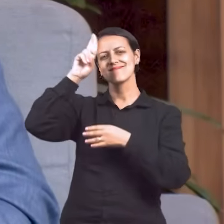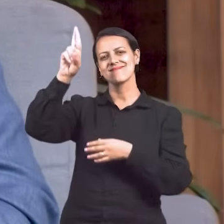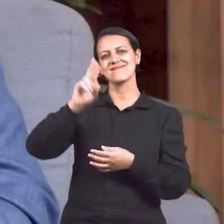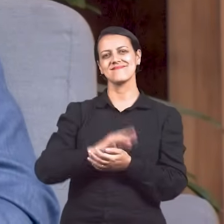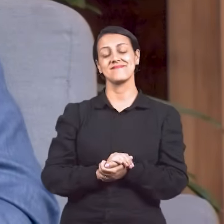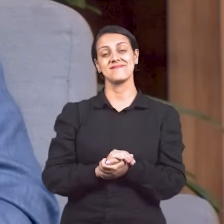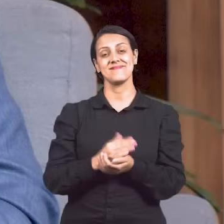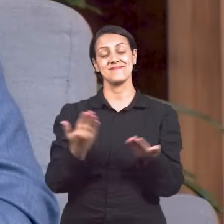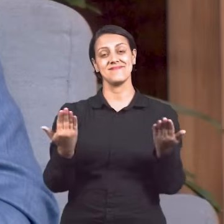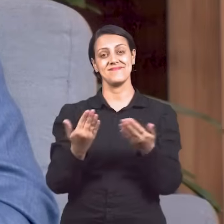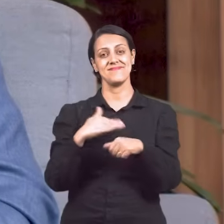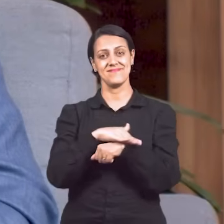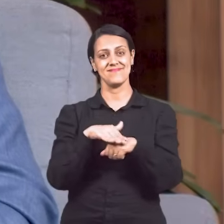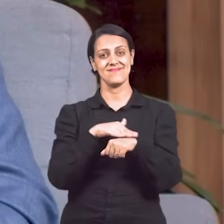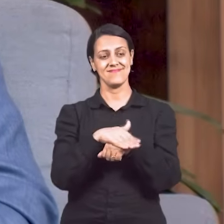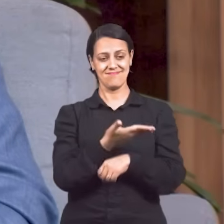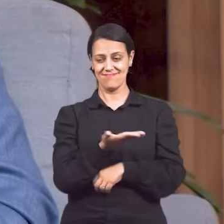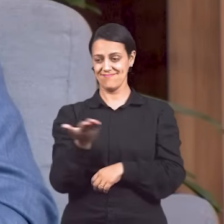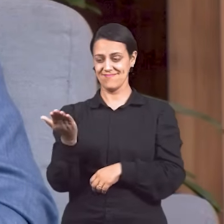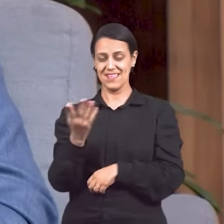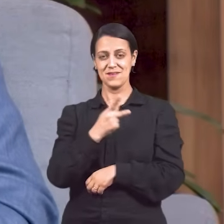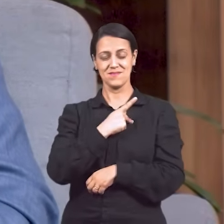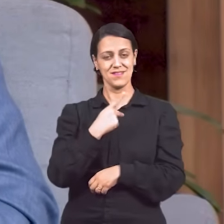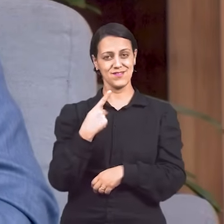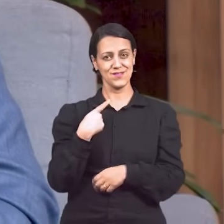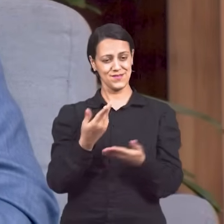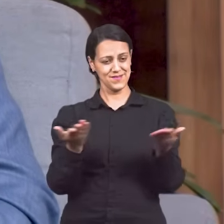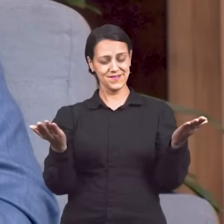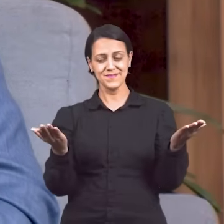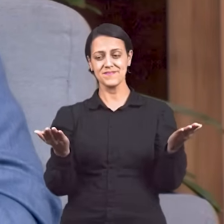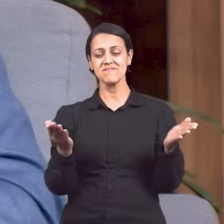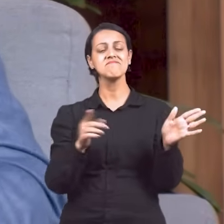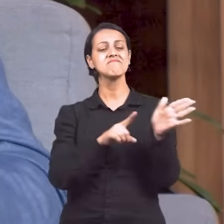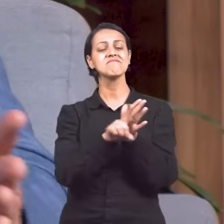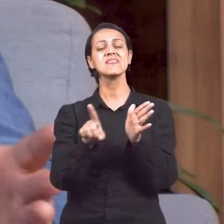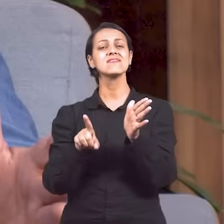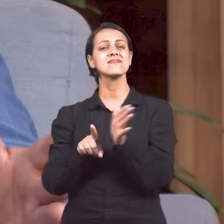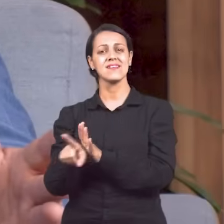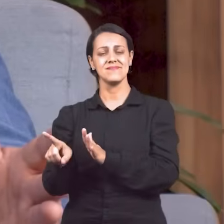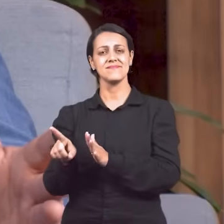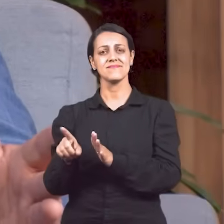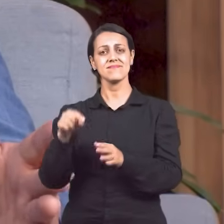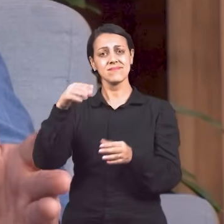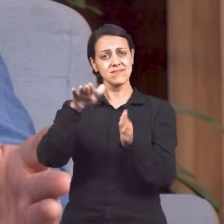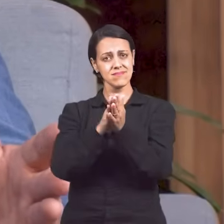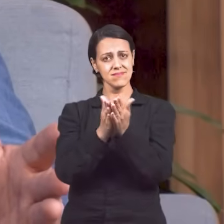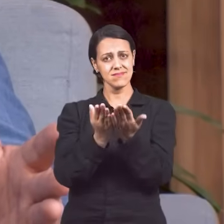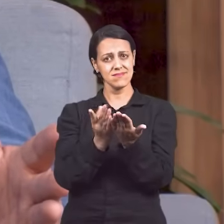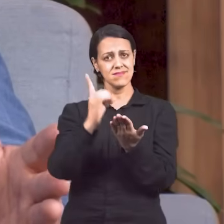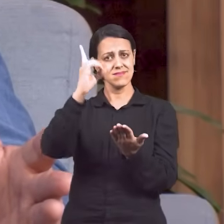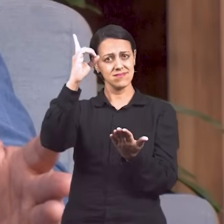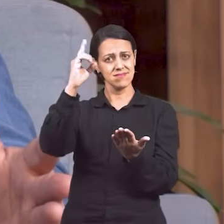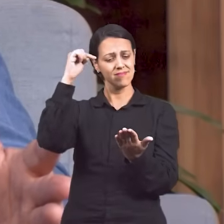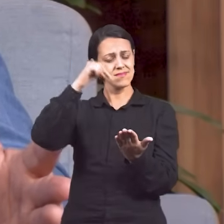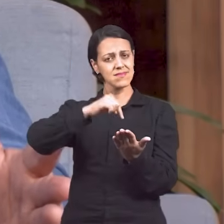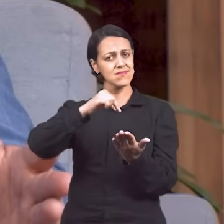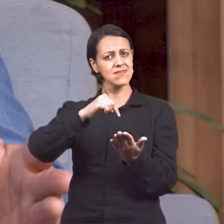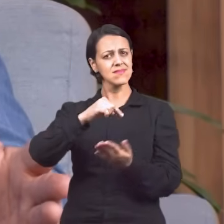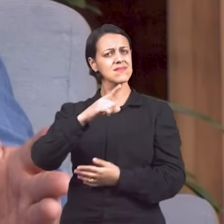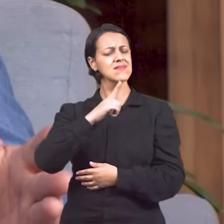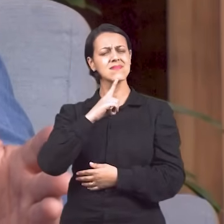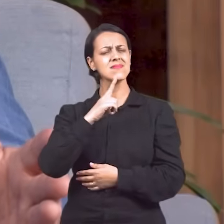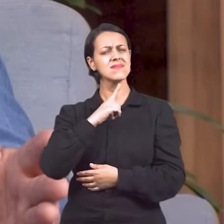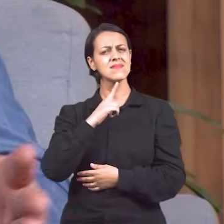nosso Deus. Nós queremos conversar um pouco aqui com os pastores e perguntar aos pastores, na palavra de Deus,